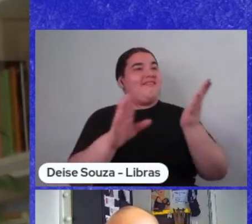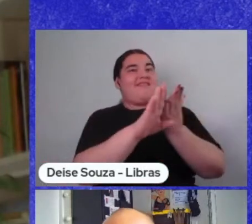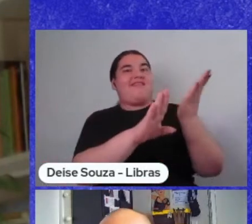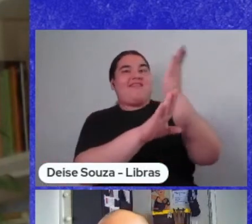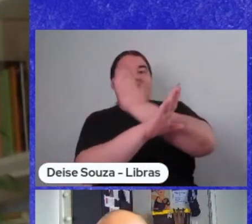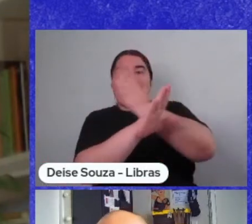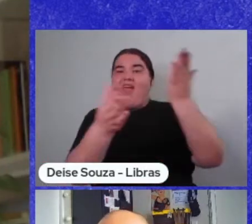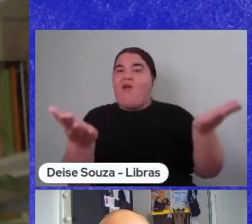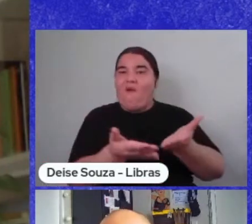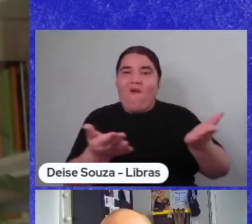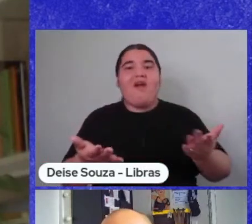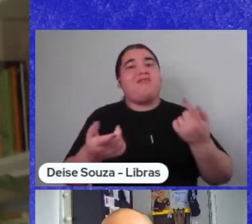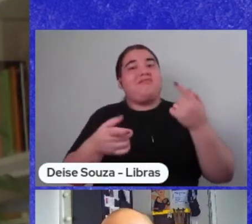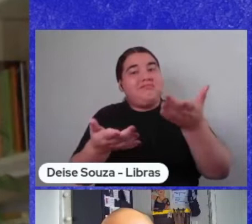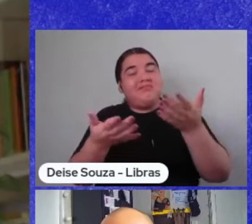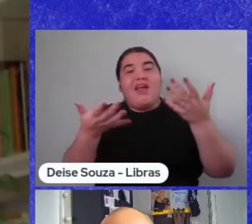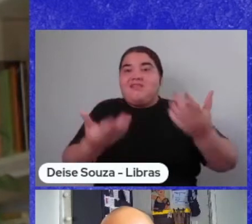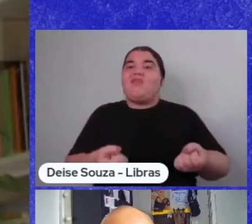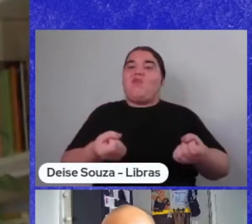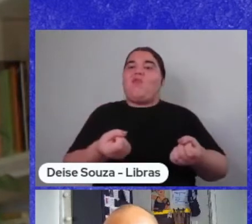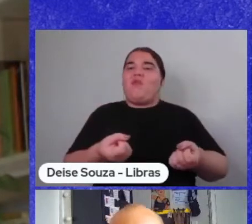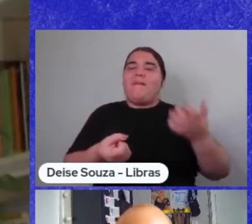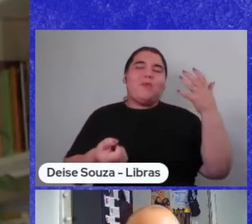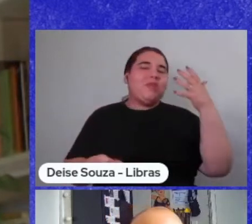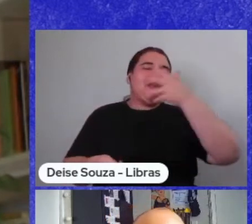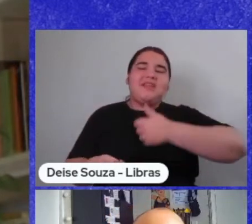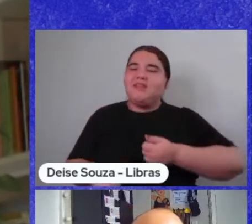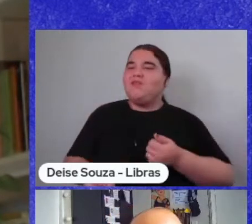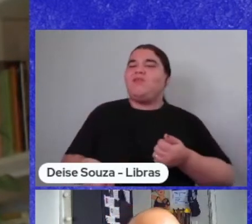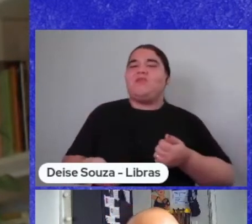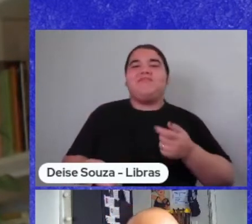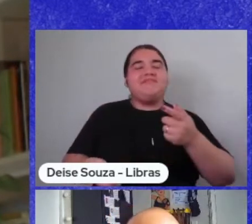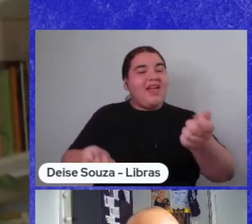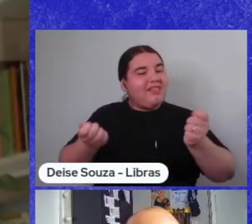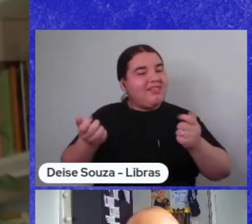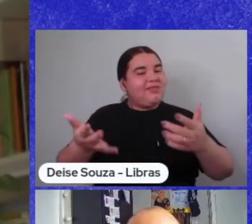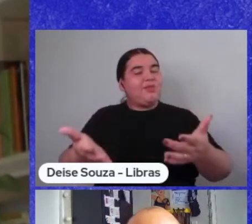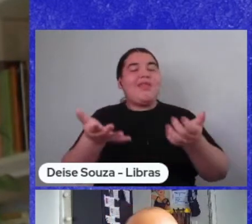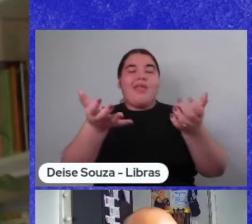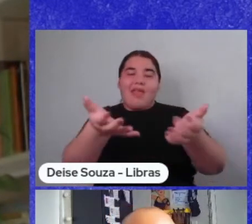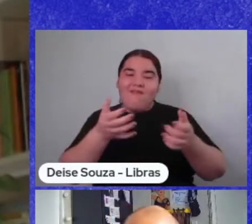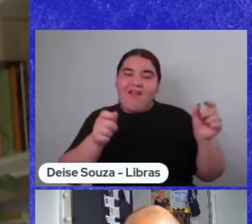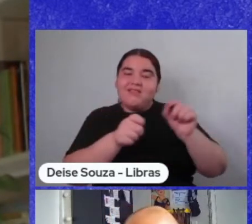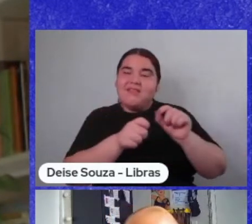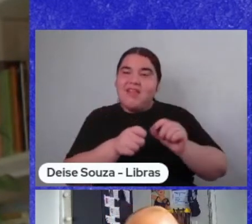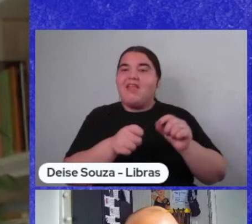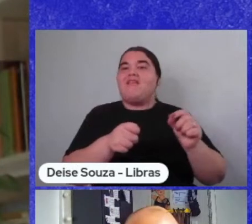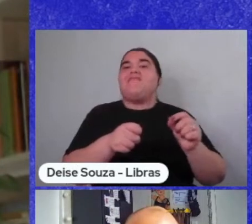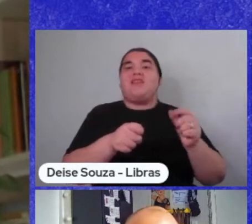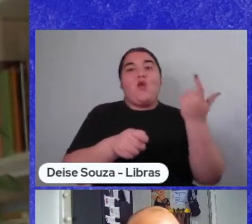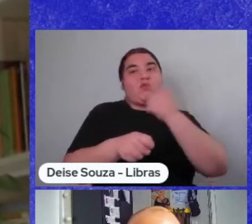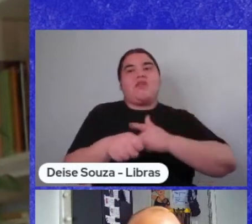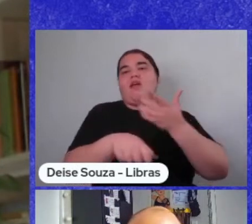que é muito bonito quando a gente tem essa vontade de fazer algo e a gente coloca em prática. Porque muitas vezes a gente se